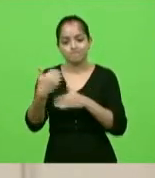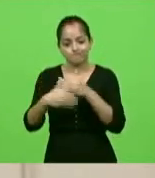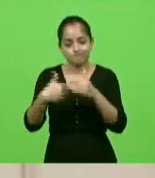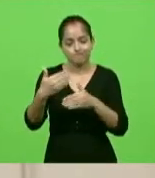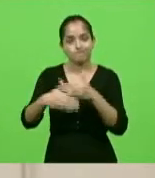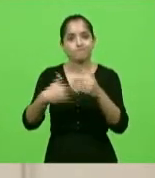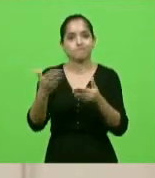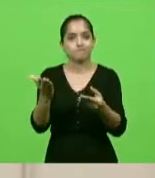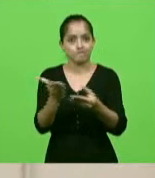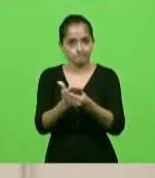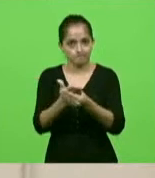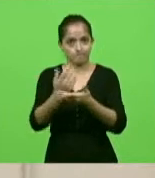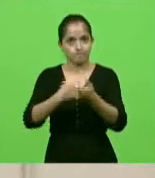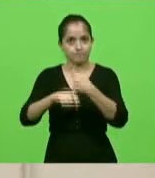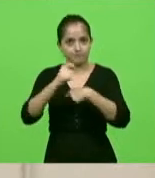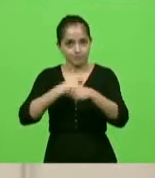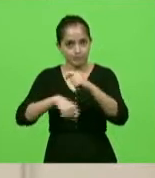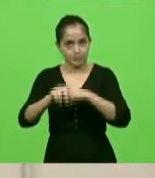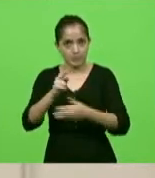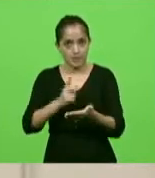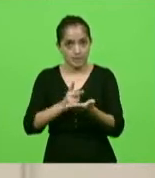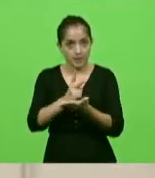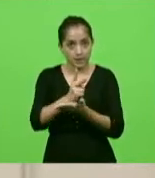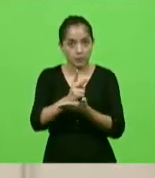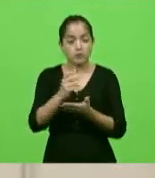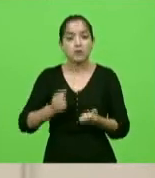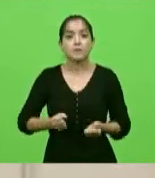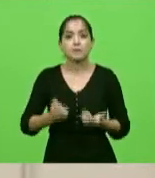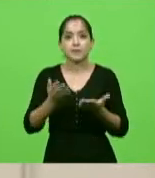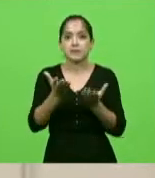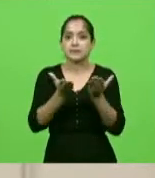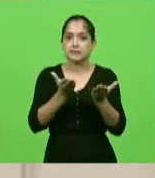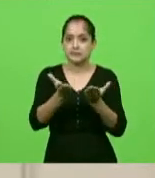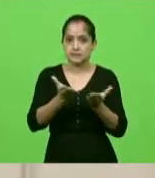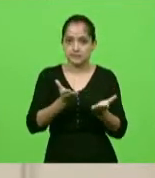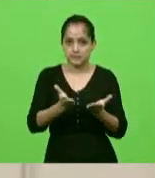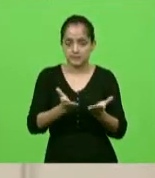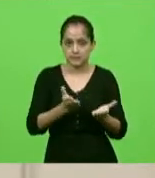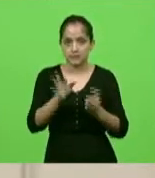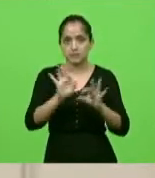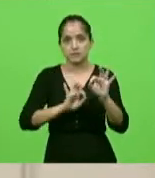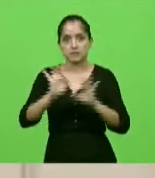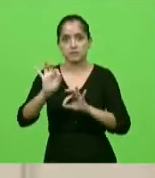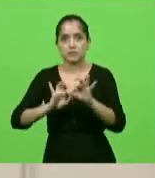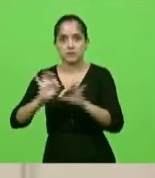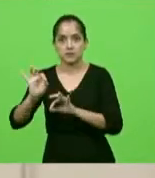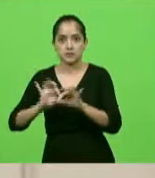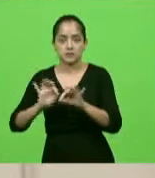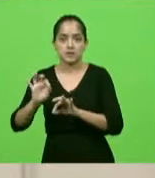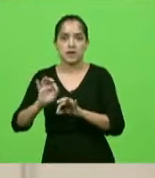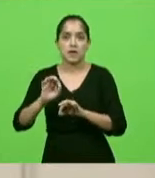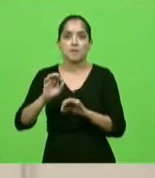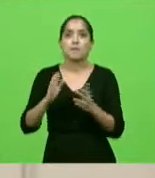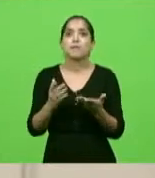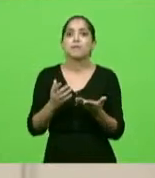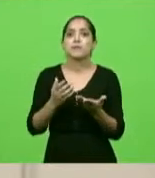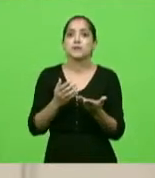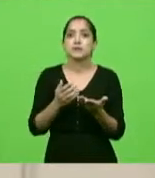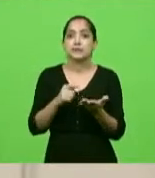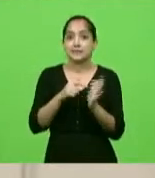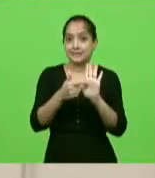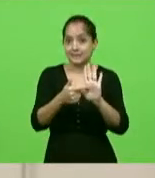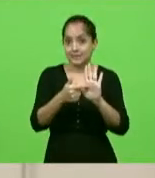processo administrativo para a continuidade da dispensa e licitação. Elaborada a minuta de dispensa